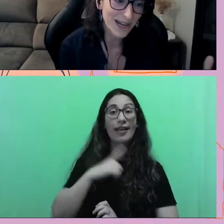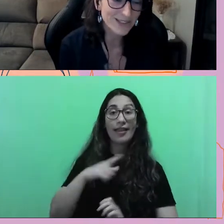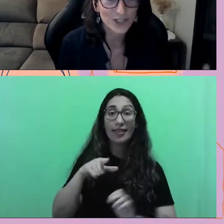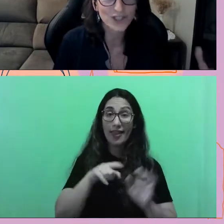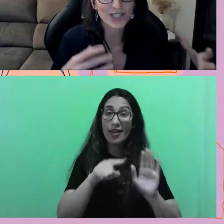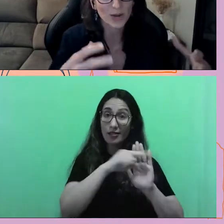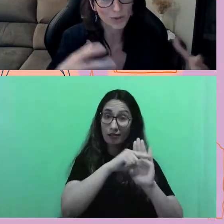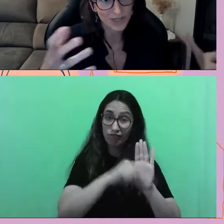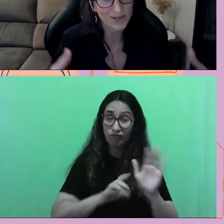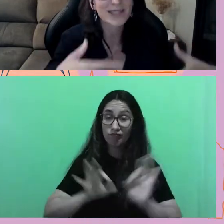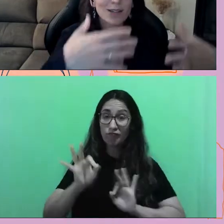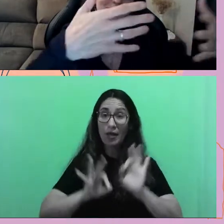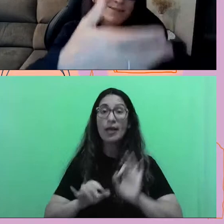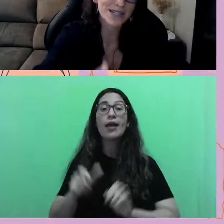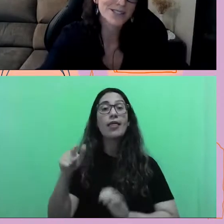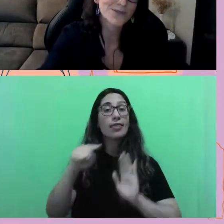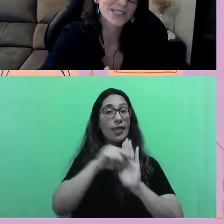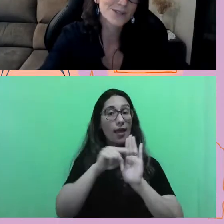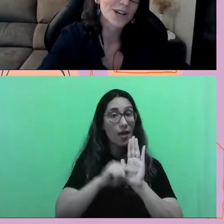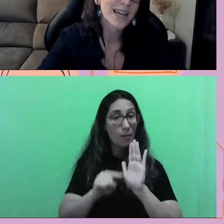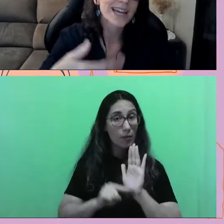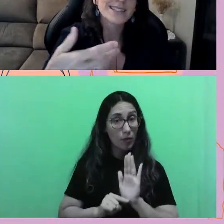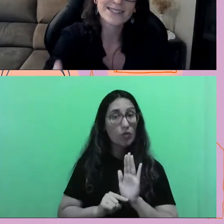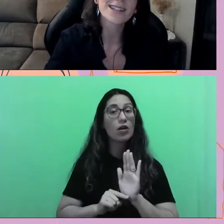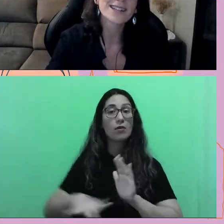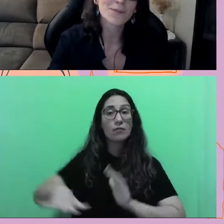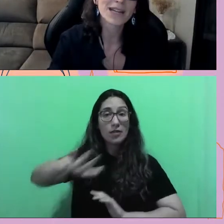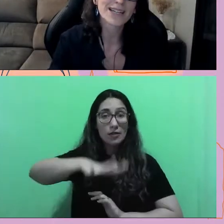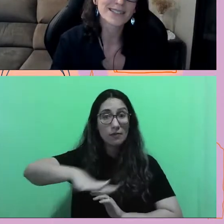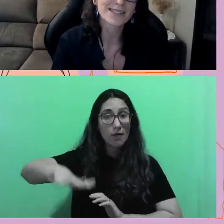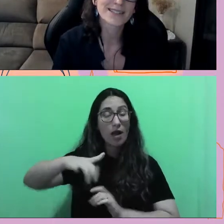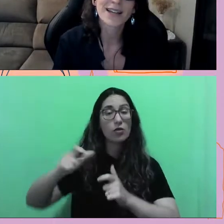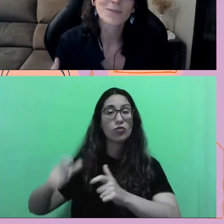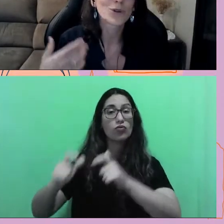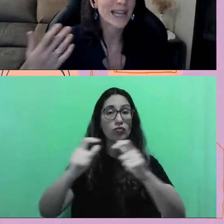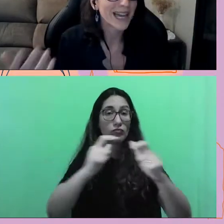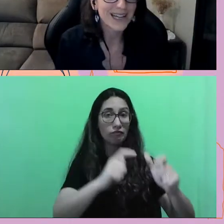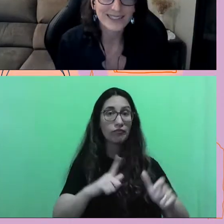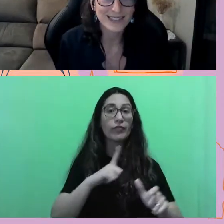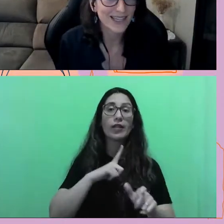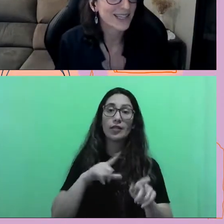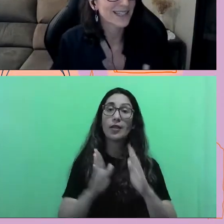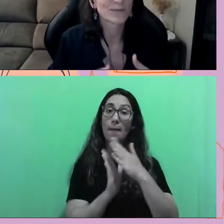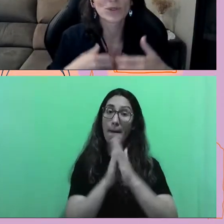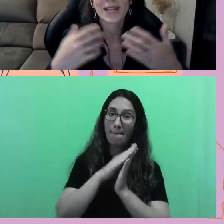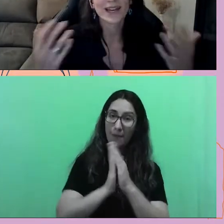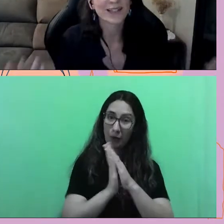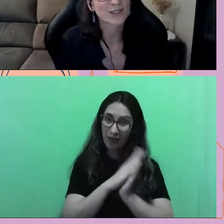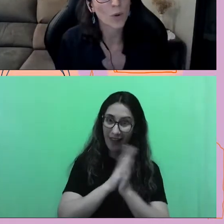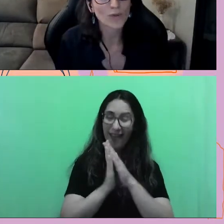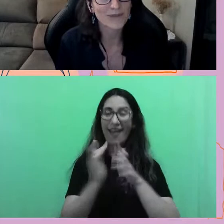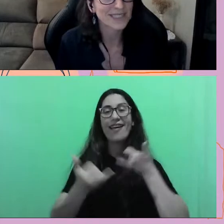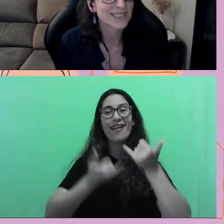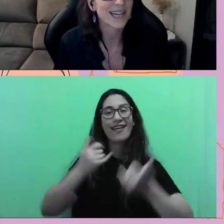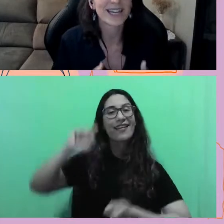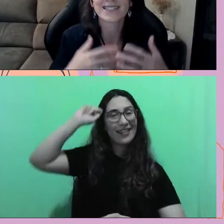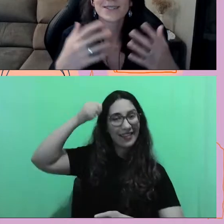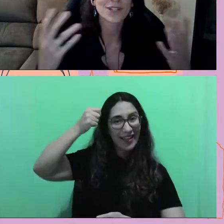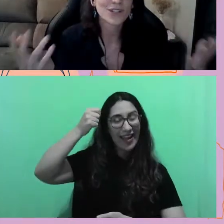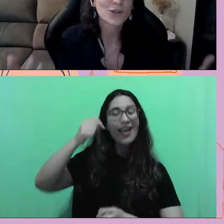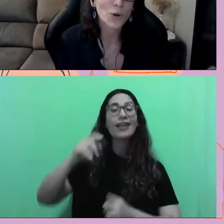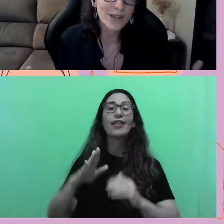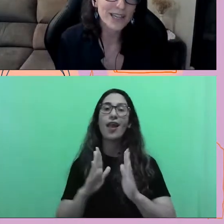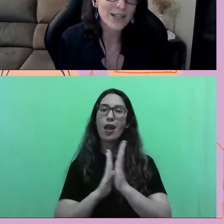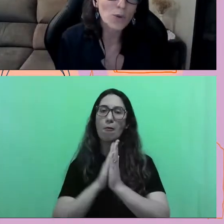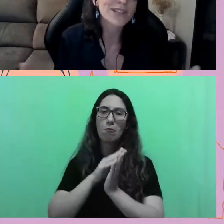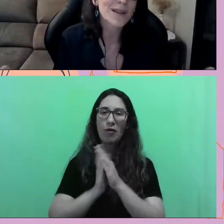nesses espaços, a gente tem o programa e tem o espaço físico. Existem também essas bonecas negras, bonecas com deficiência,